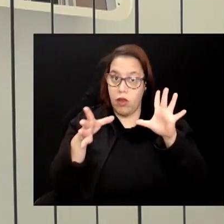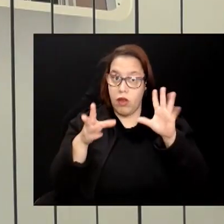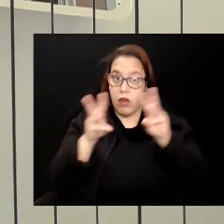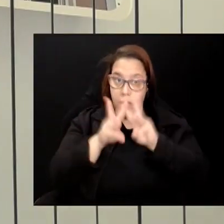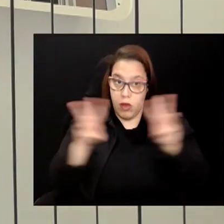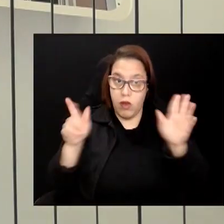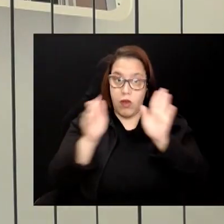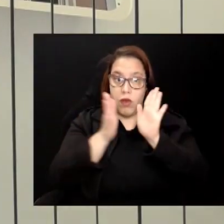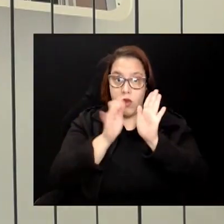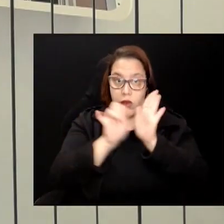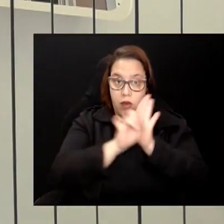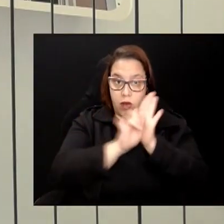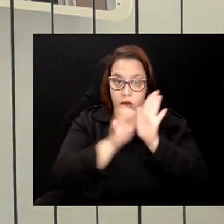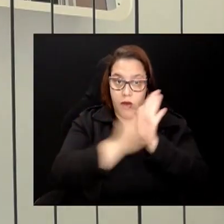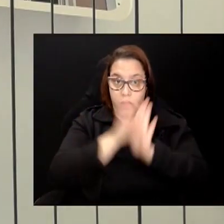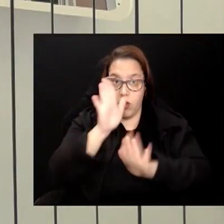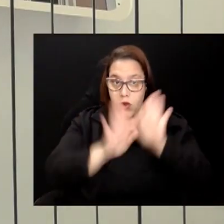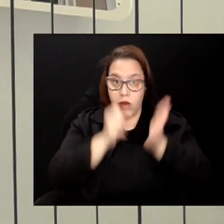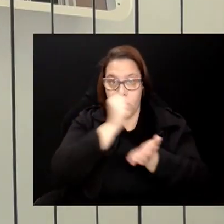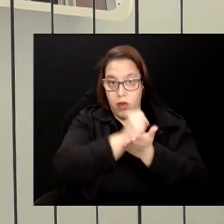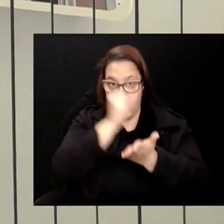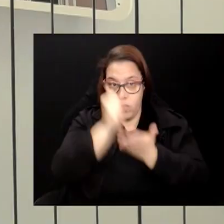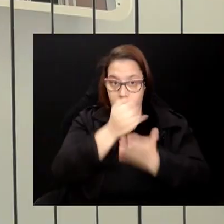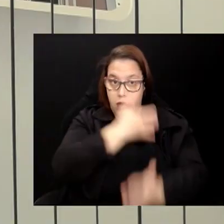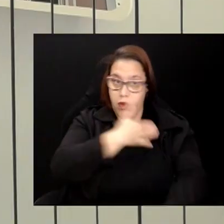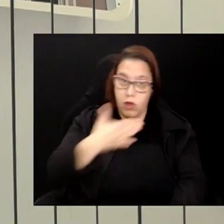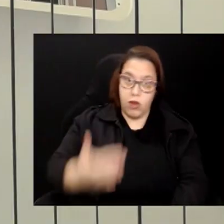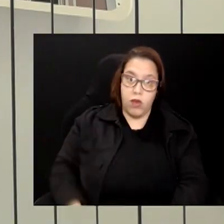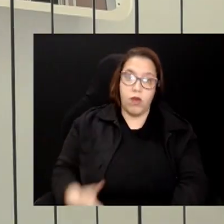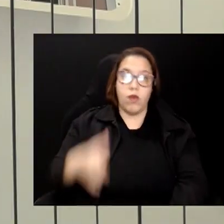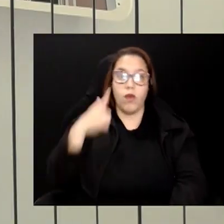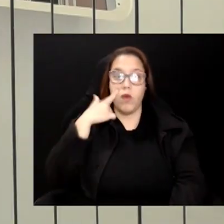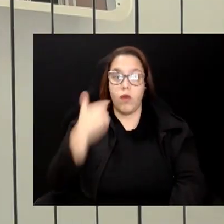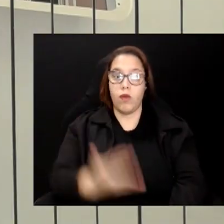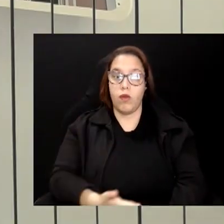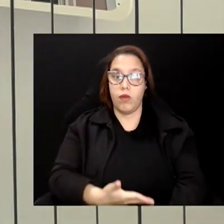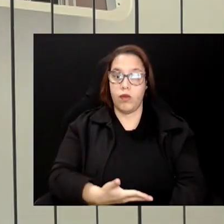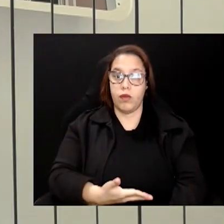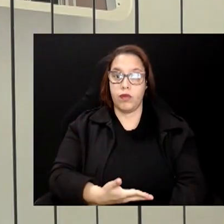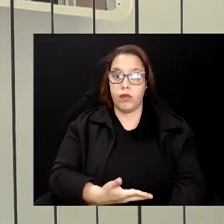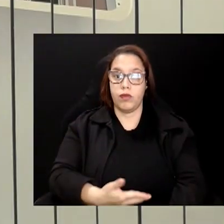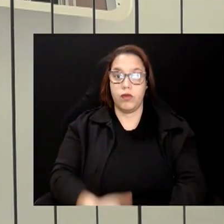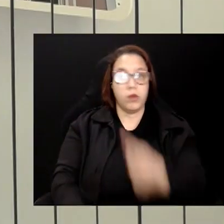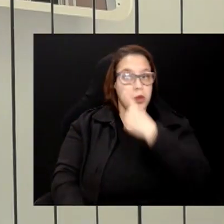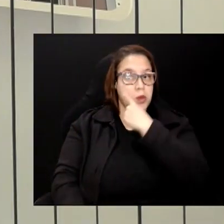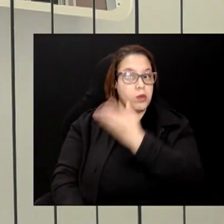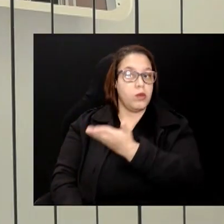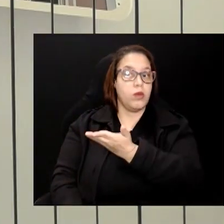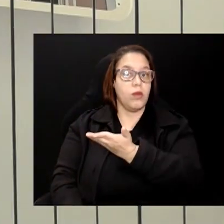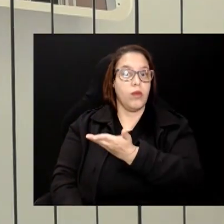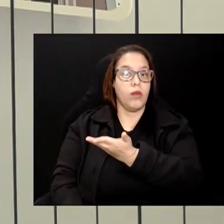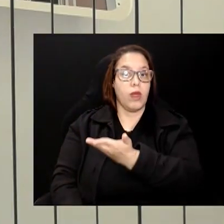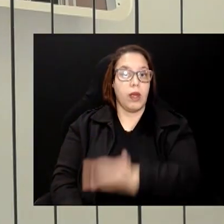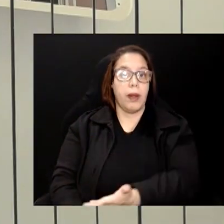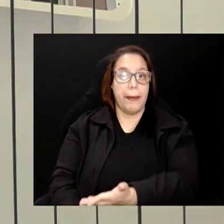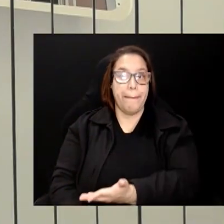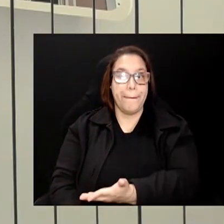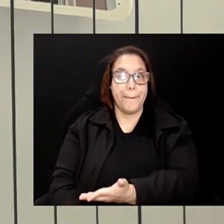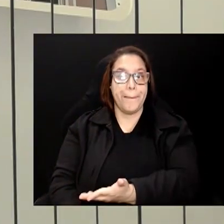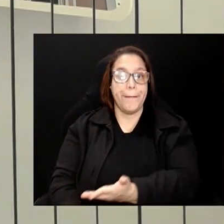e contratações públicas da Secretaria de Administração. Pode ser acessado, entra lá no site da Prefeitura,